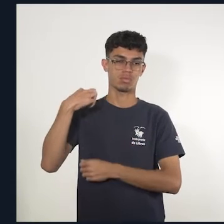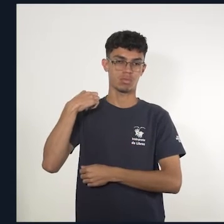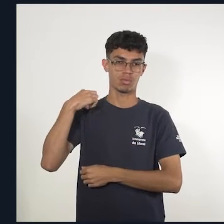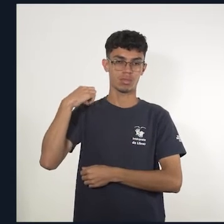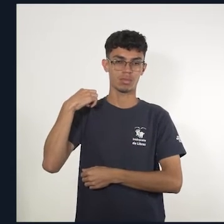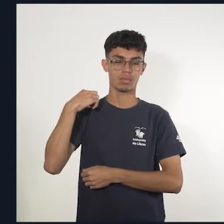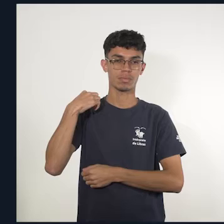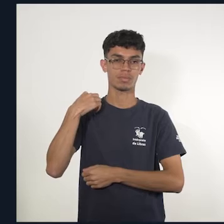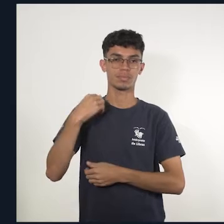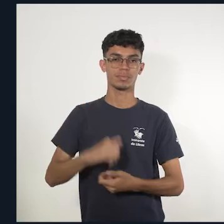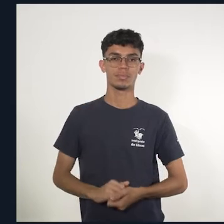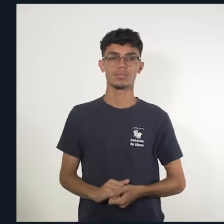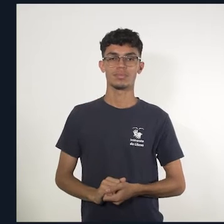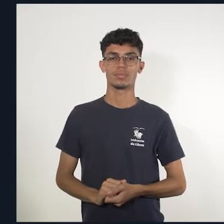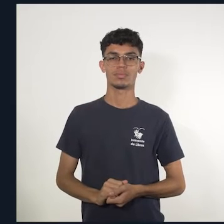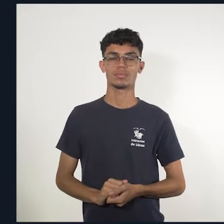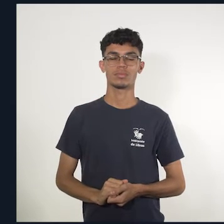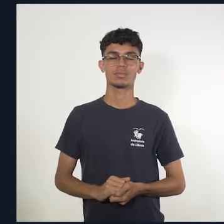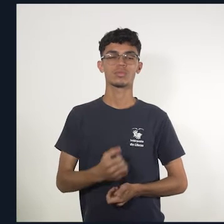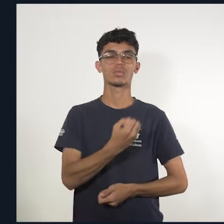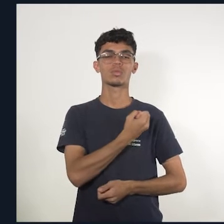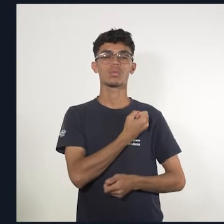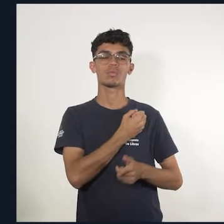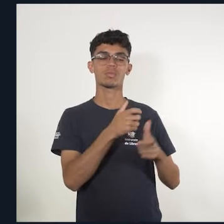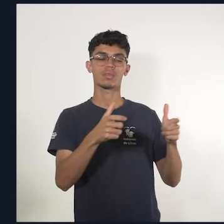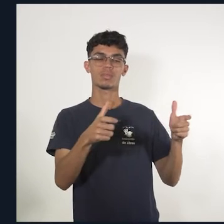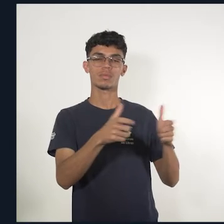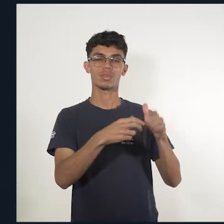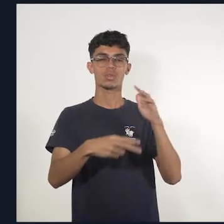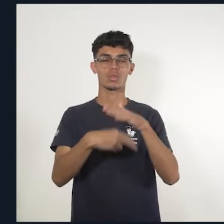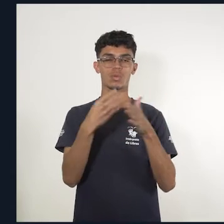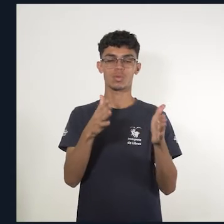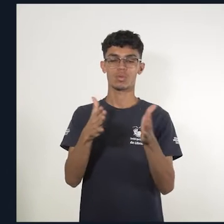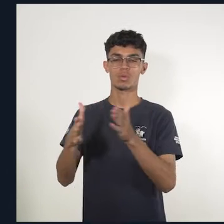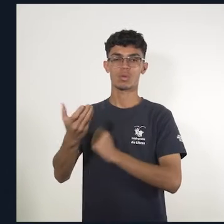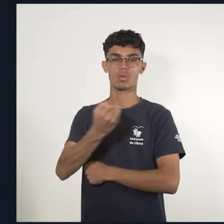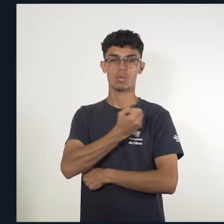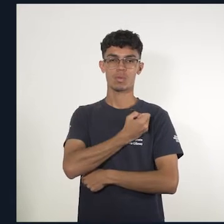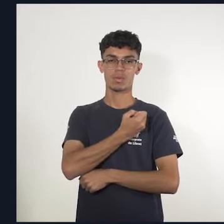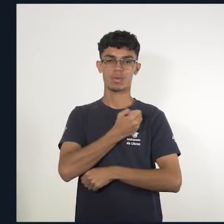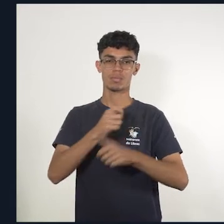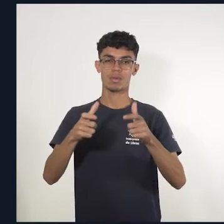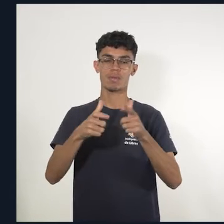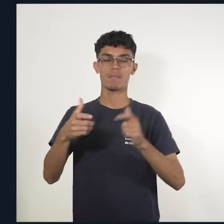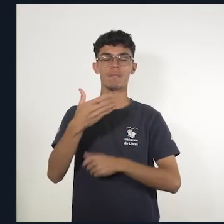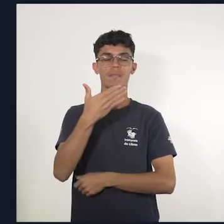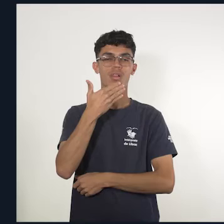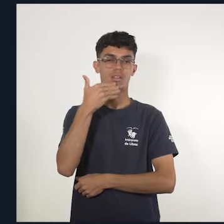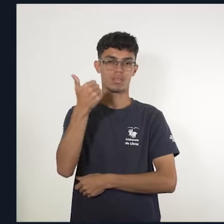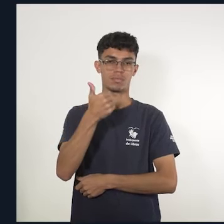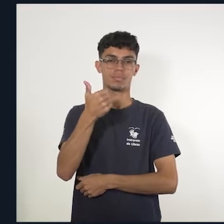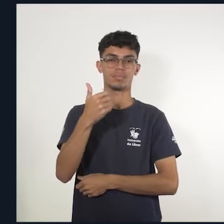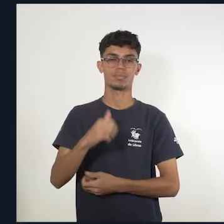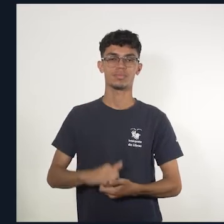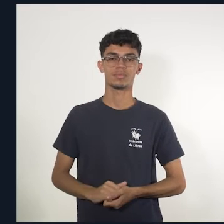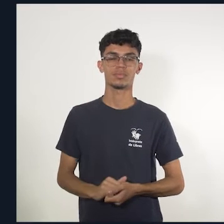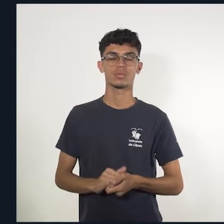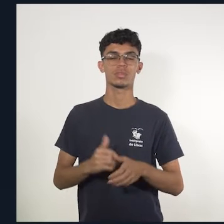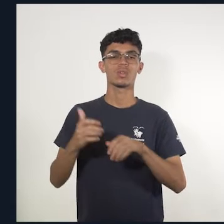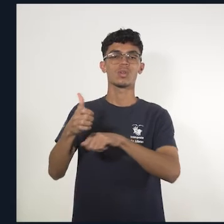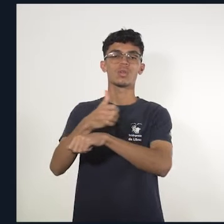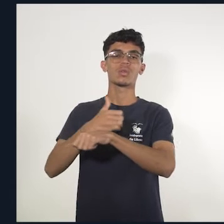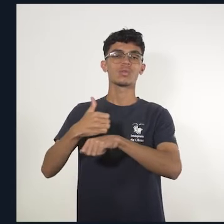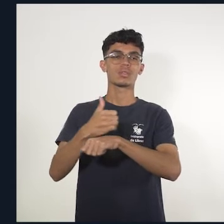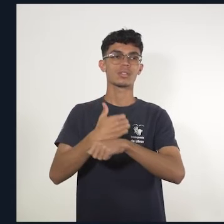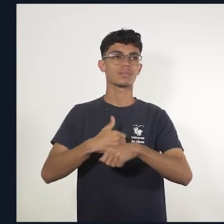com um número pequeno, mas esse segundo com números bastante expressivos, o censo sorológico em profissionais da educação